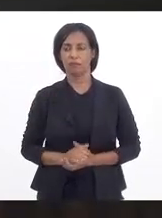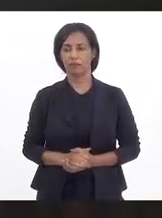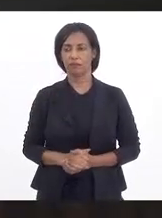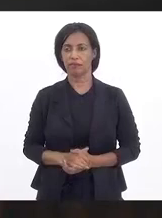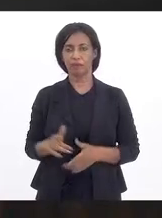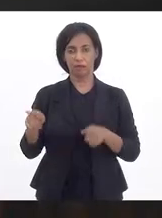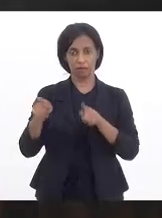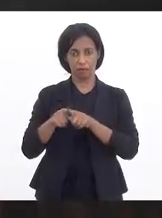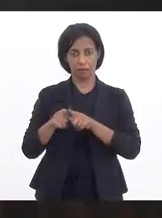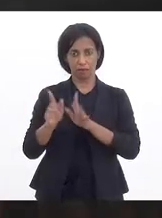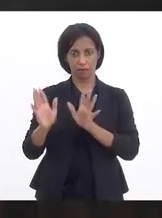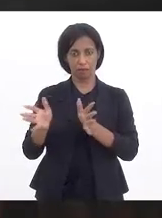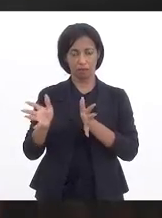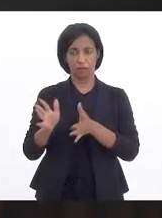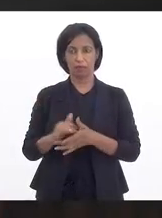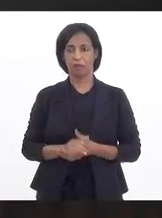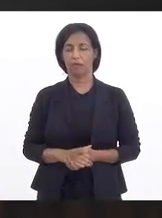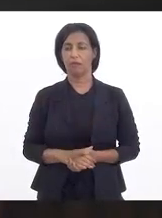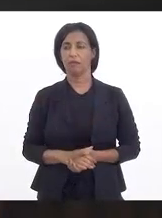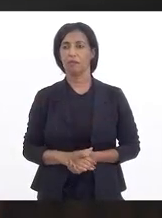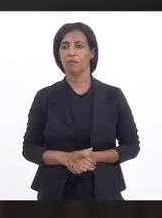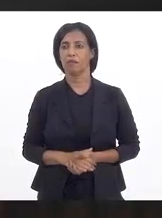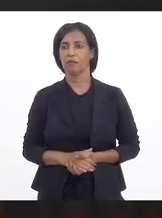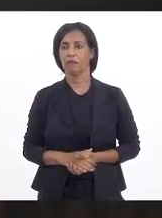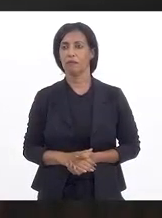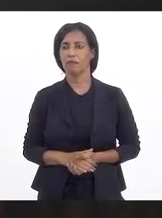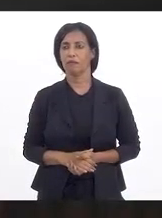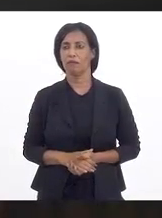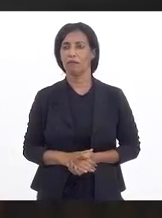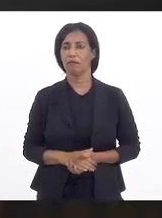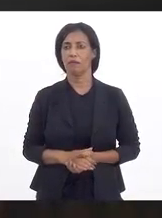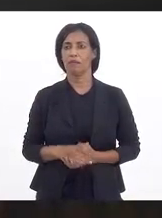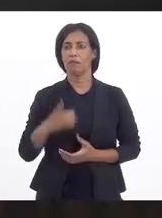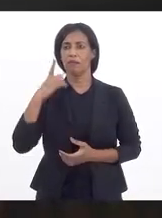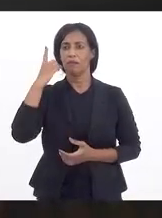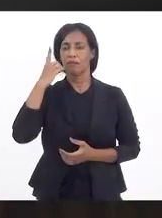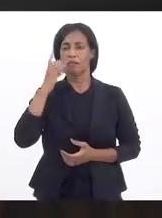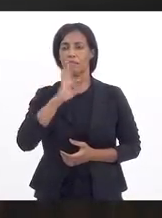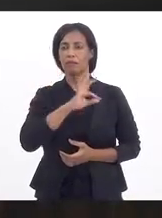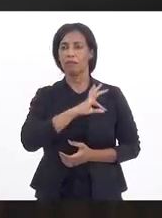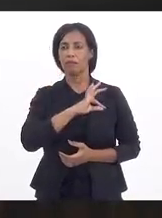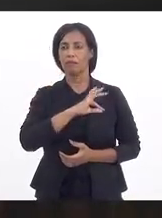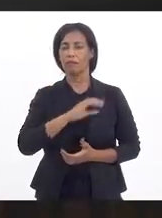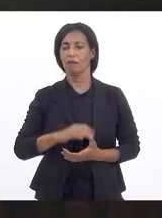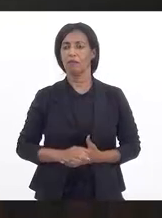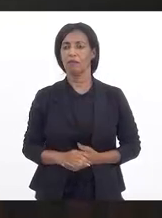e também já deputada Martha Rocha